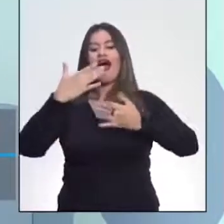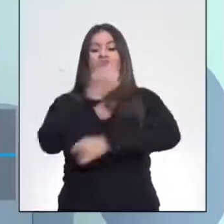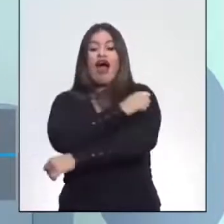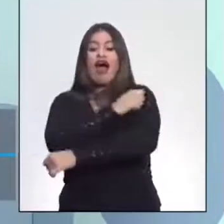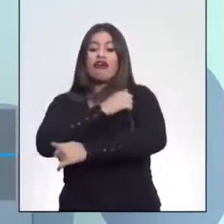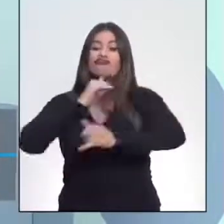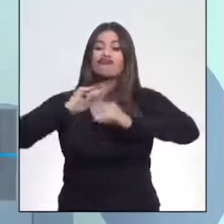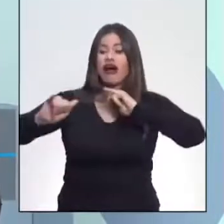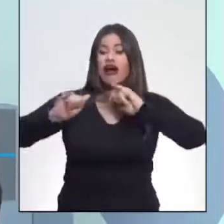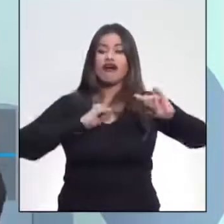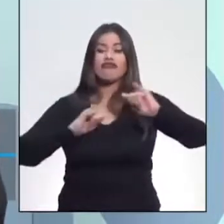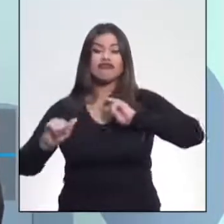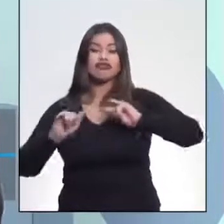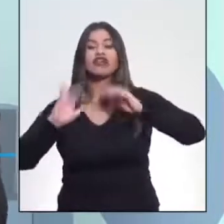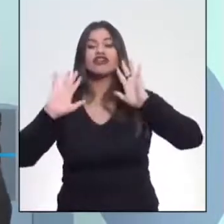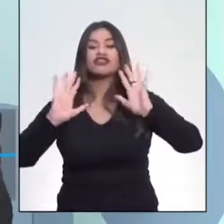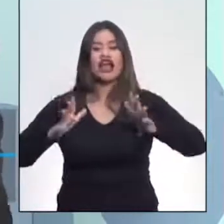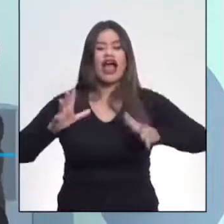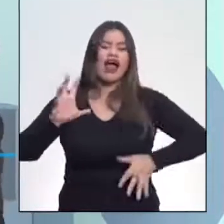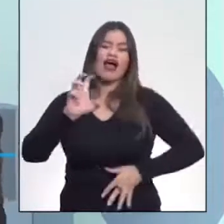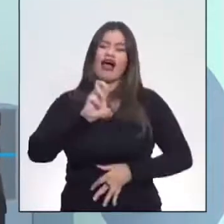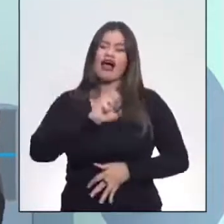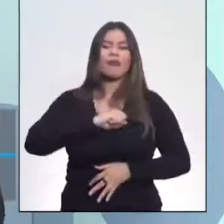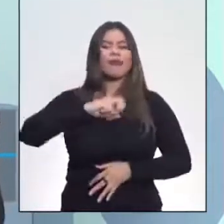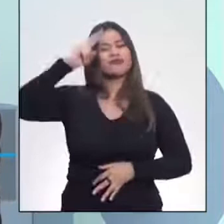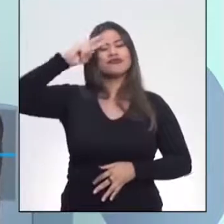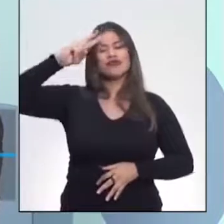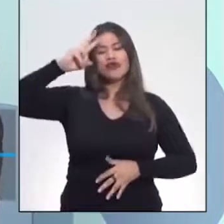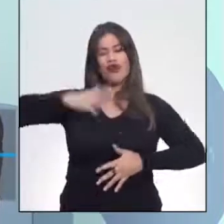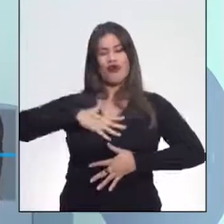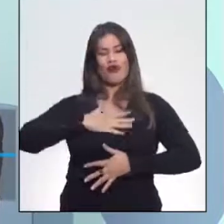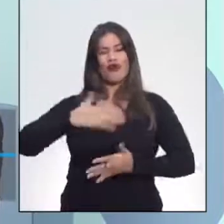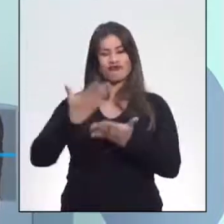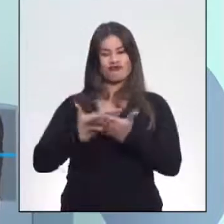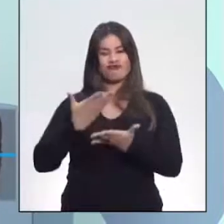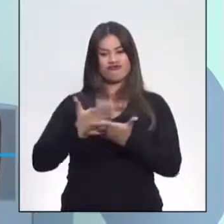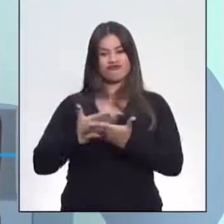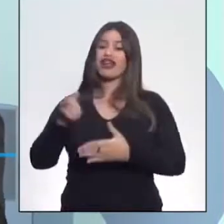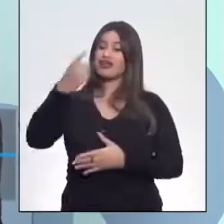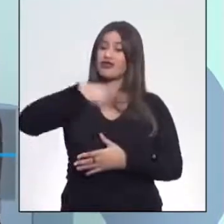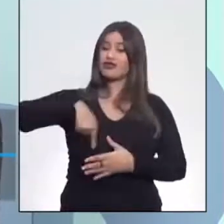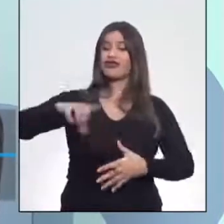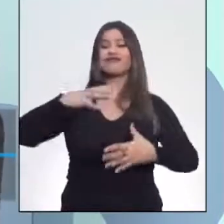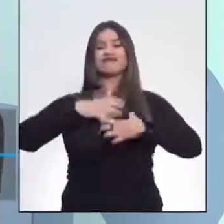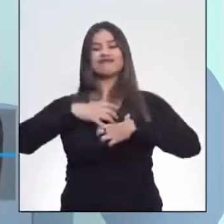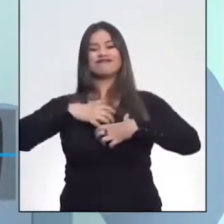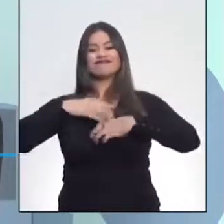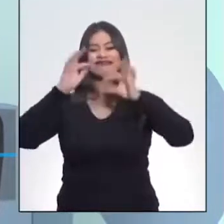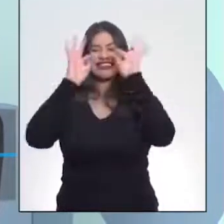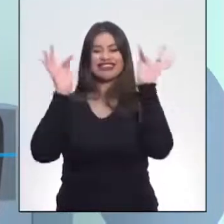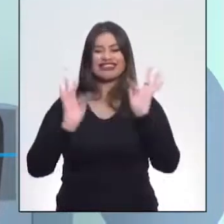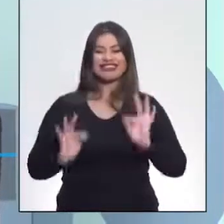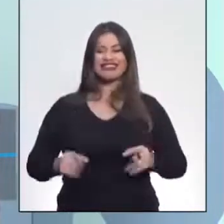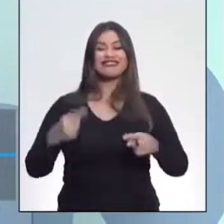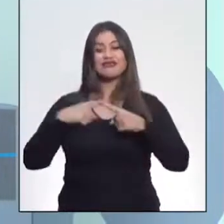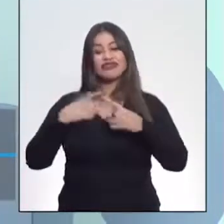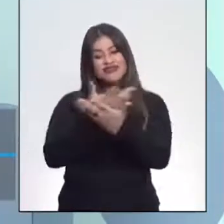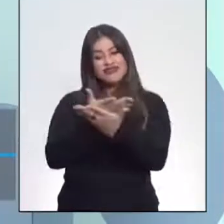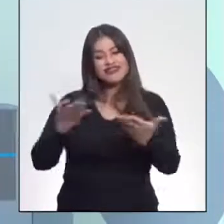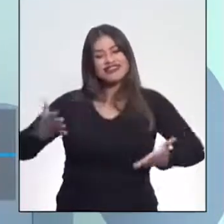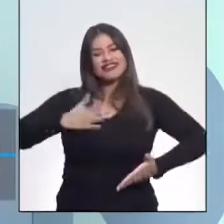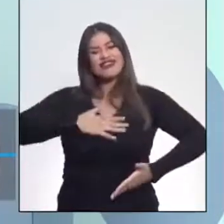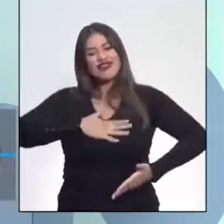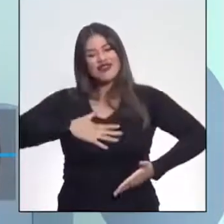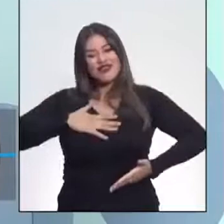e eles estão colocando aqui que adora uma história e nós claro também Ficamos felizes quando os estudantes